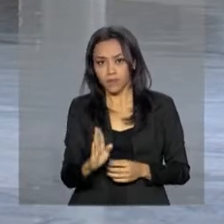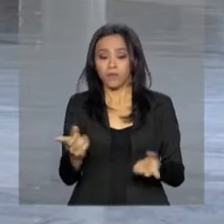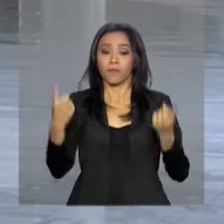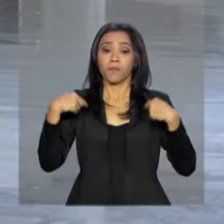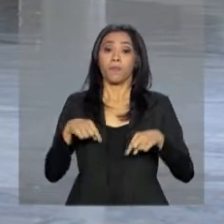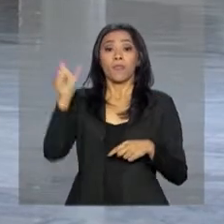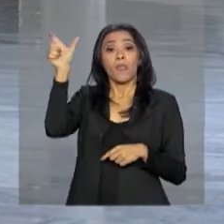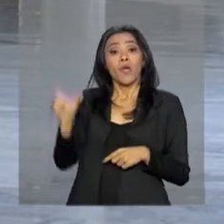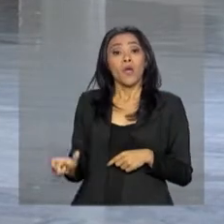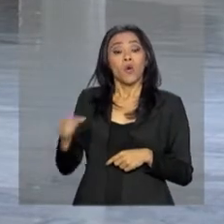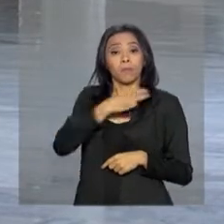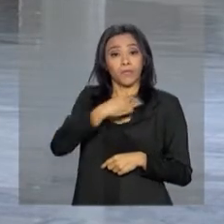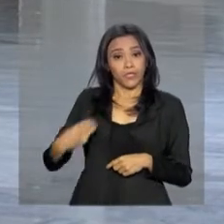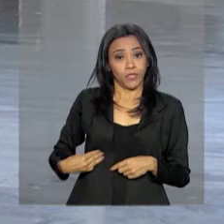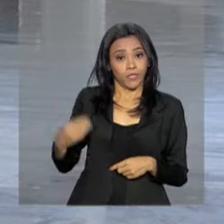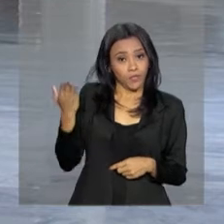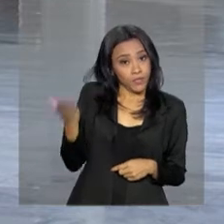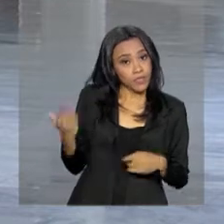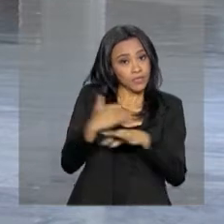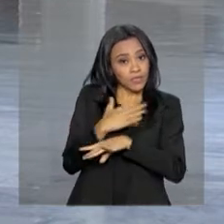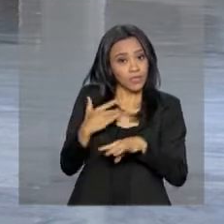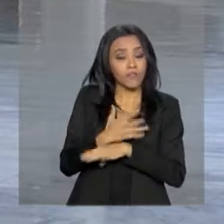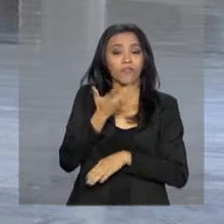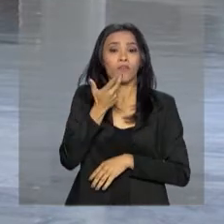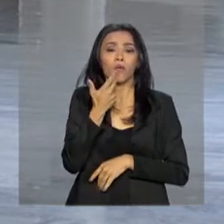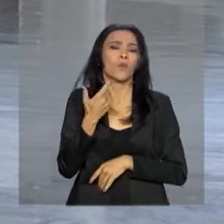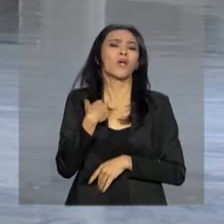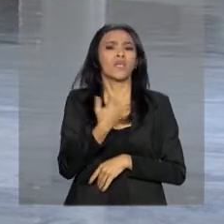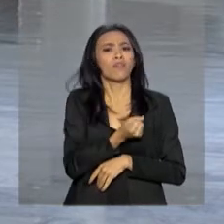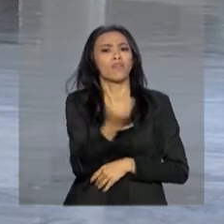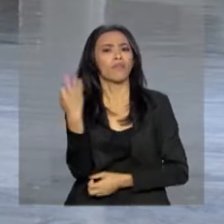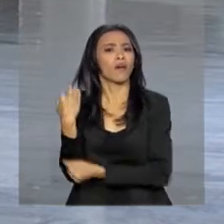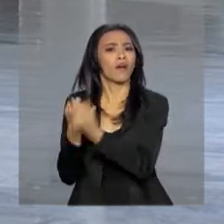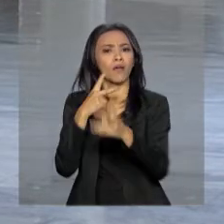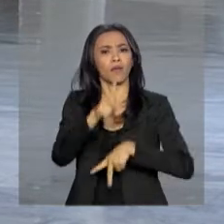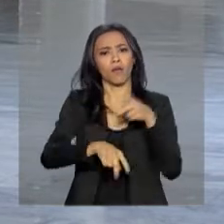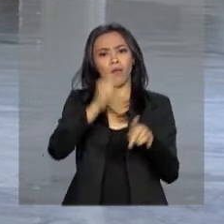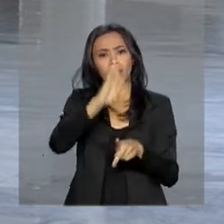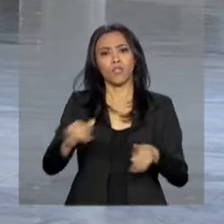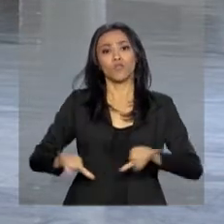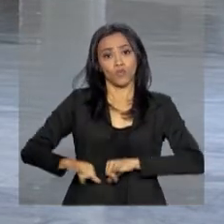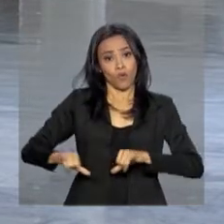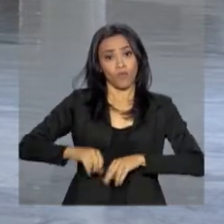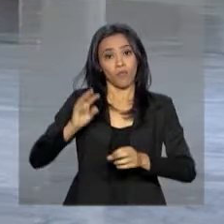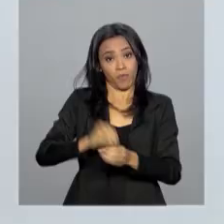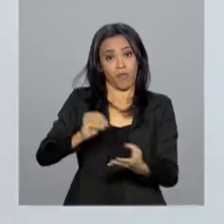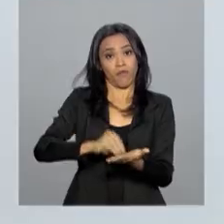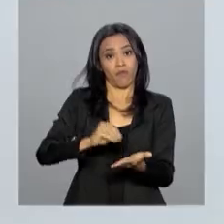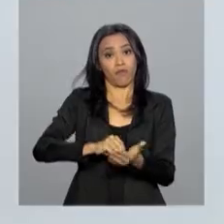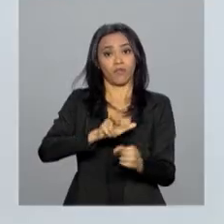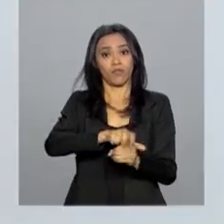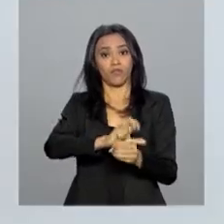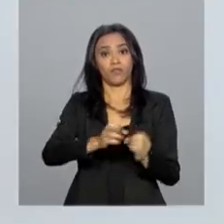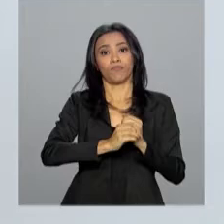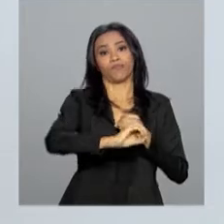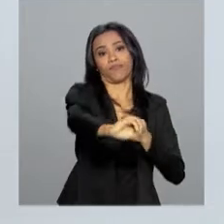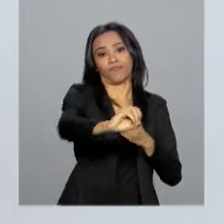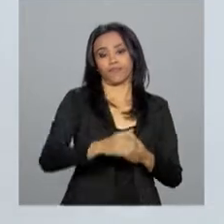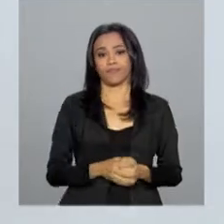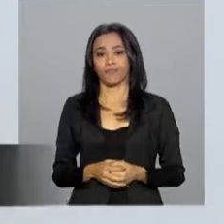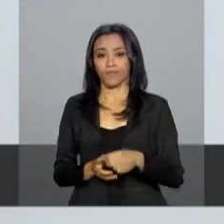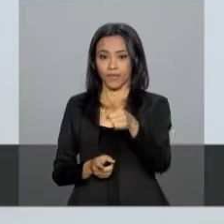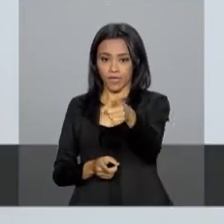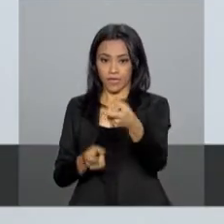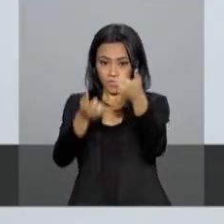alexandre baldy lembrou que muitos brasileiros ainda sofrem com a falta de saneamento nós temos